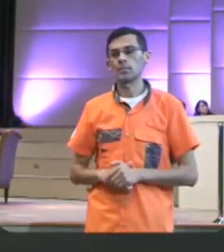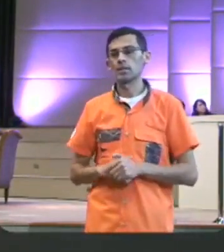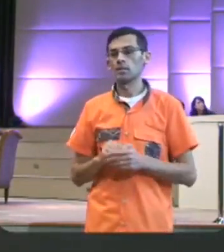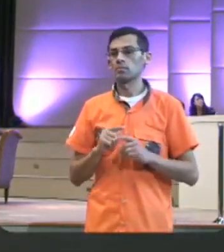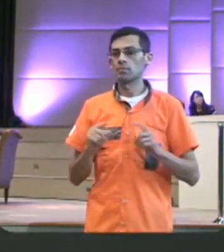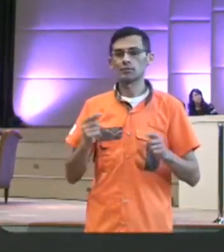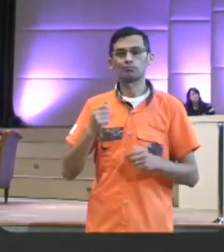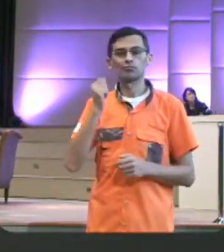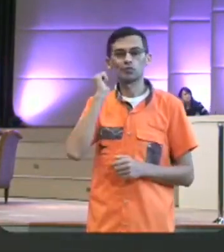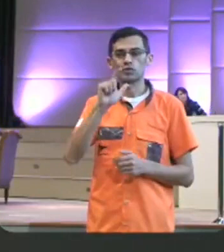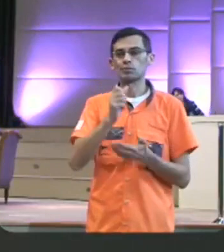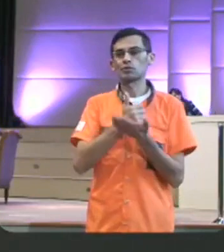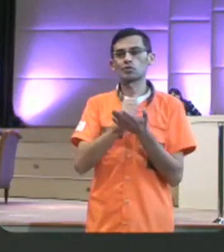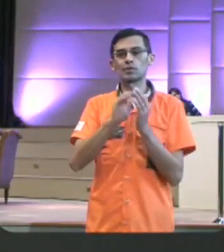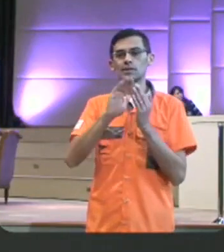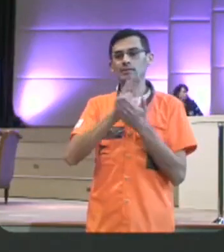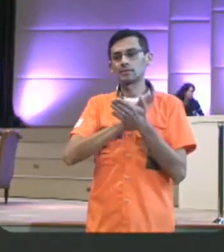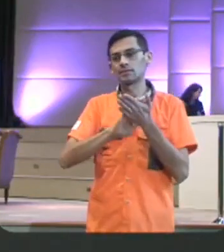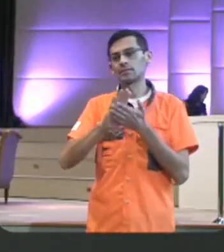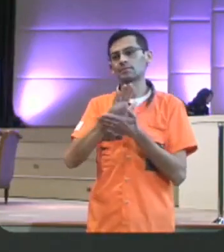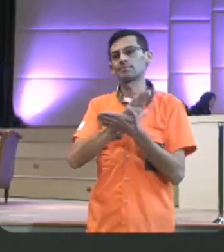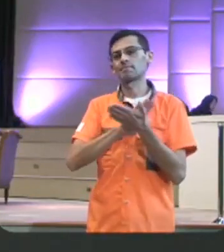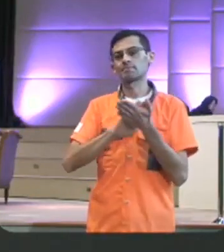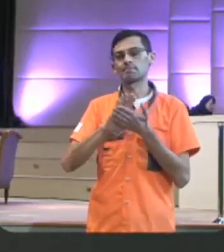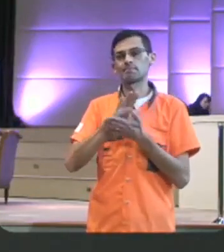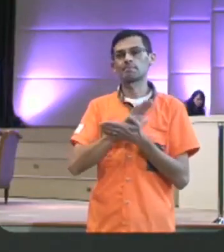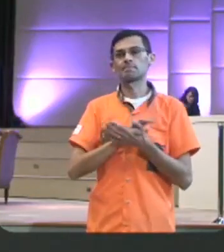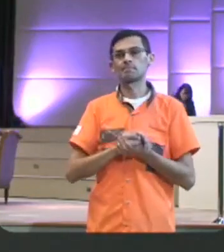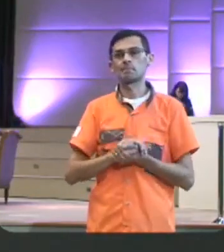Mas a gente não controla nada.